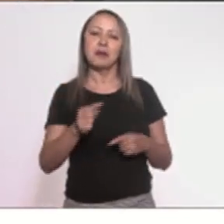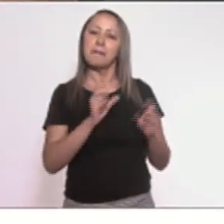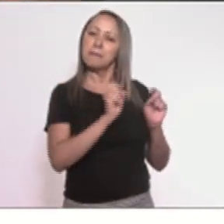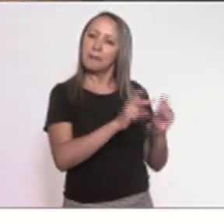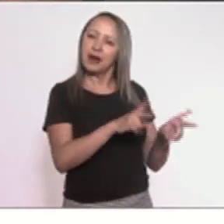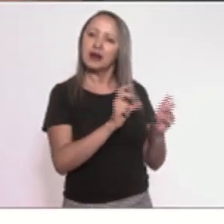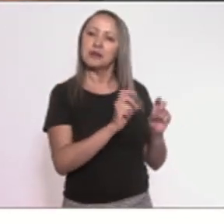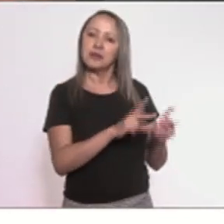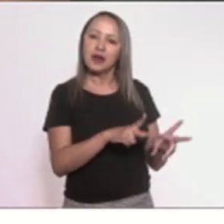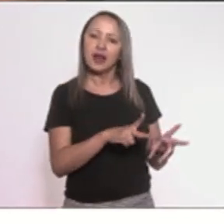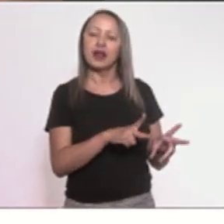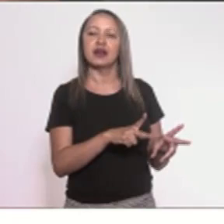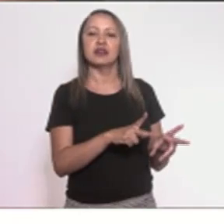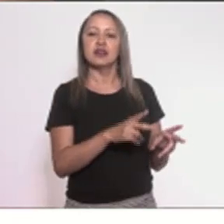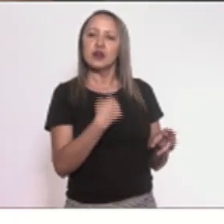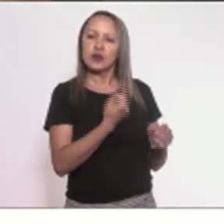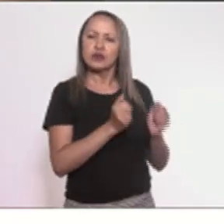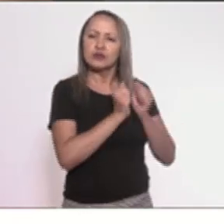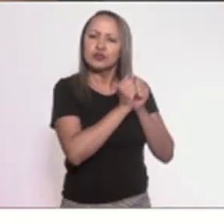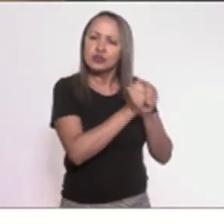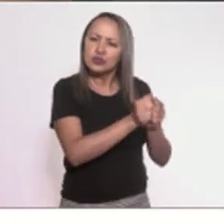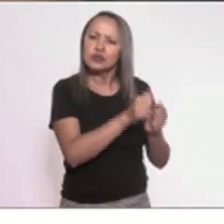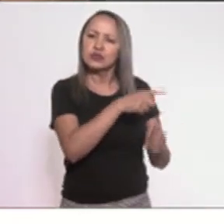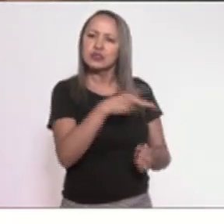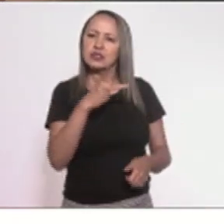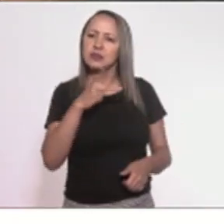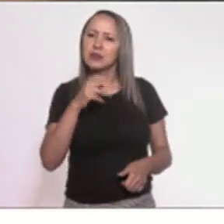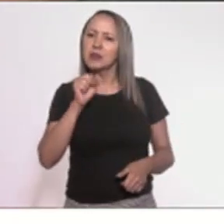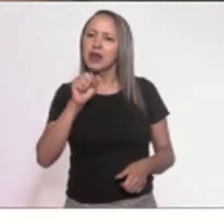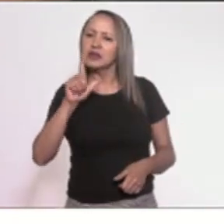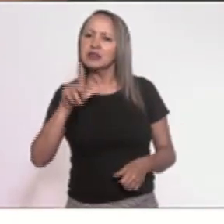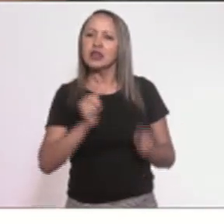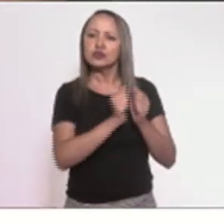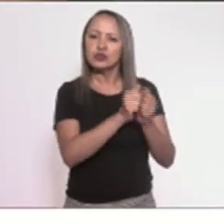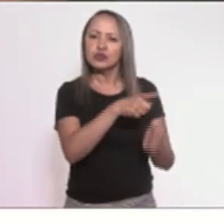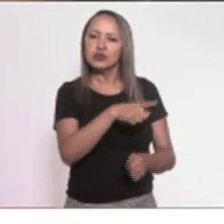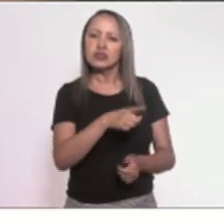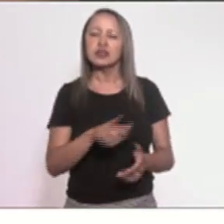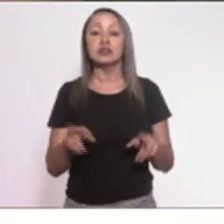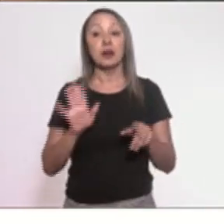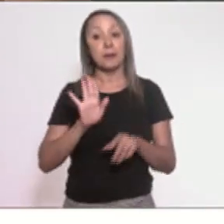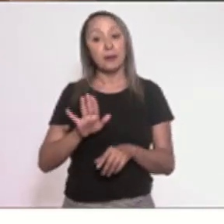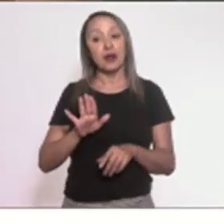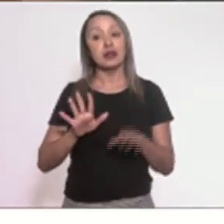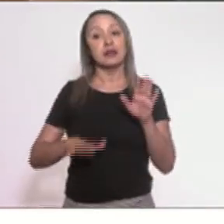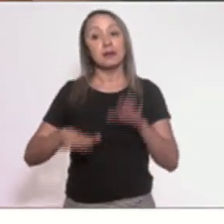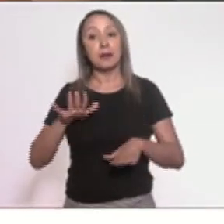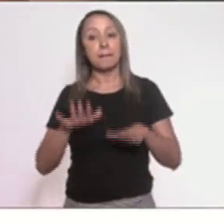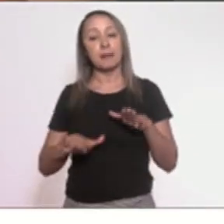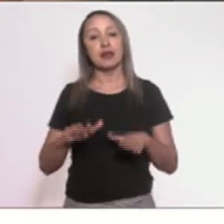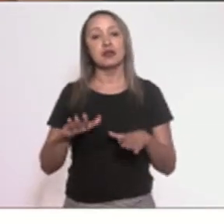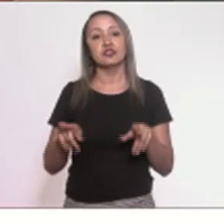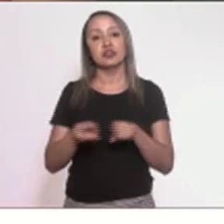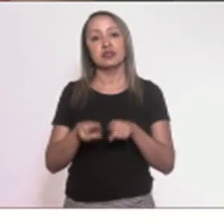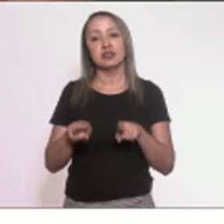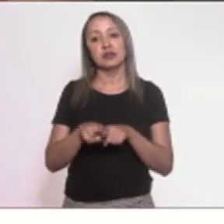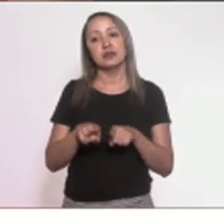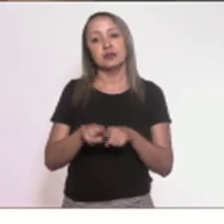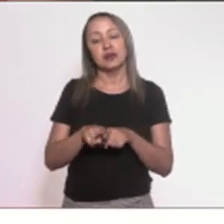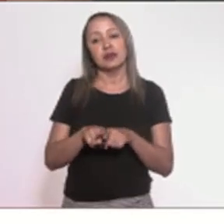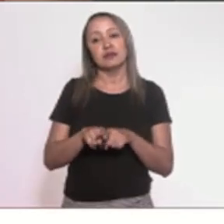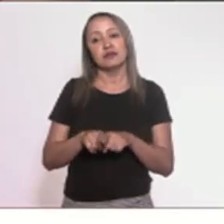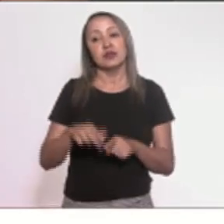do PSL. Estamos juntos com vocês. Agora, depende também do